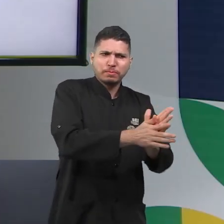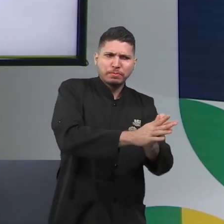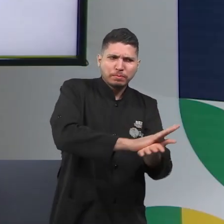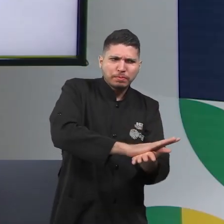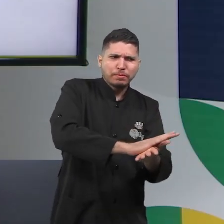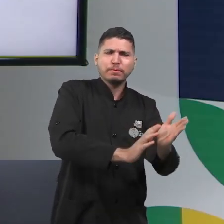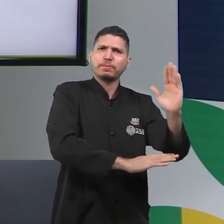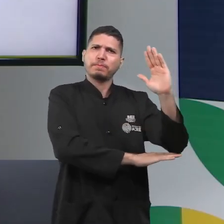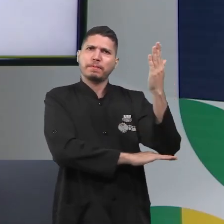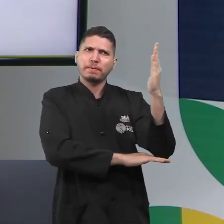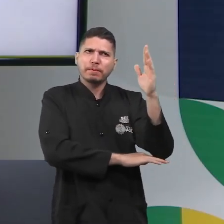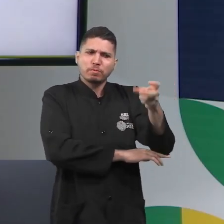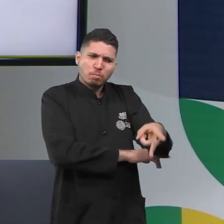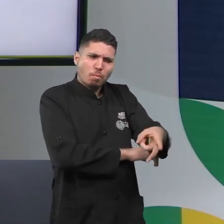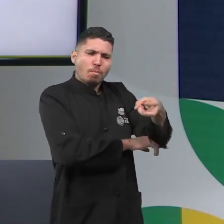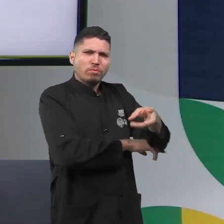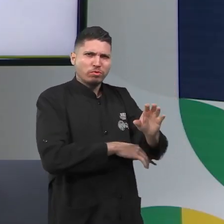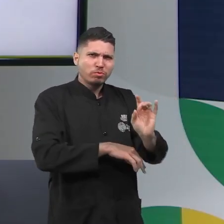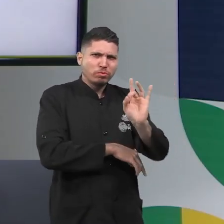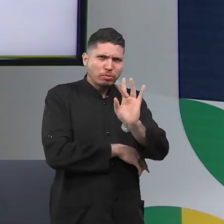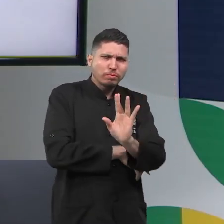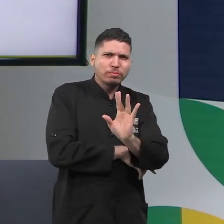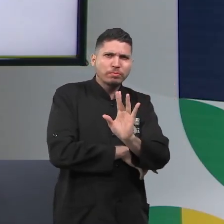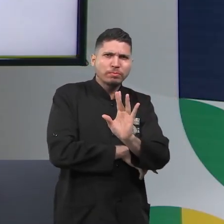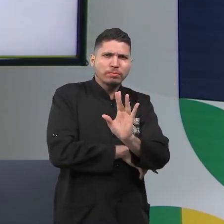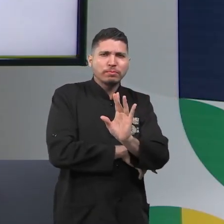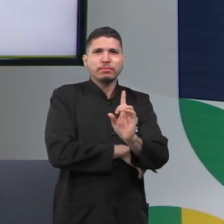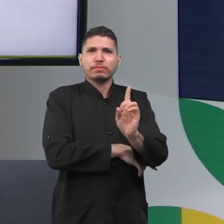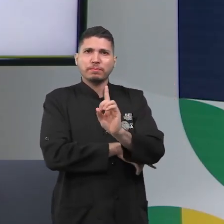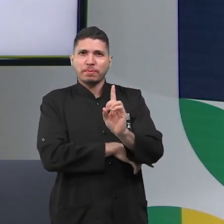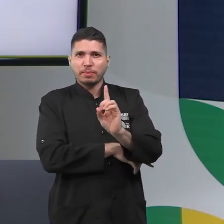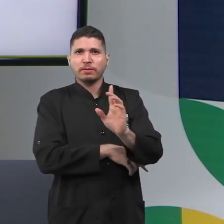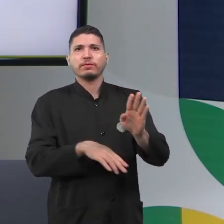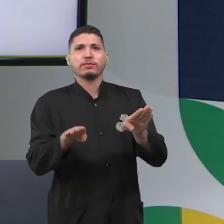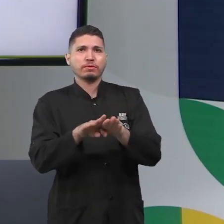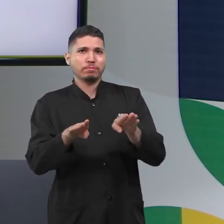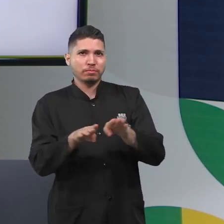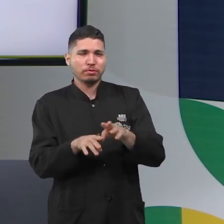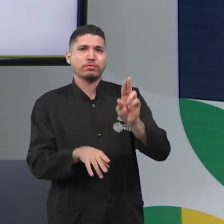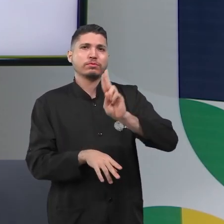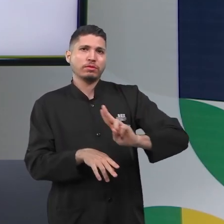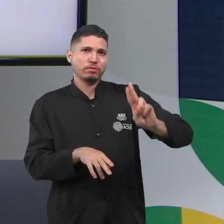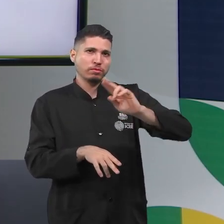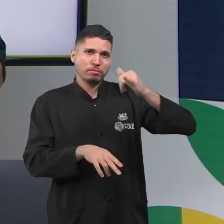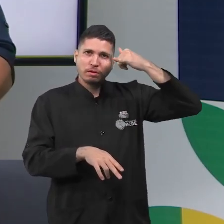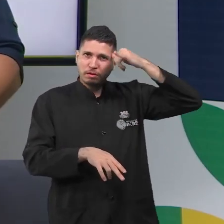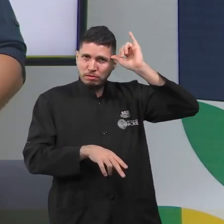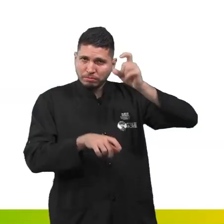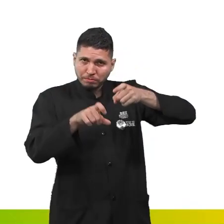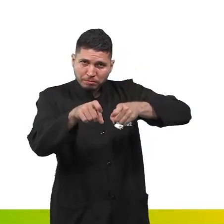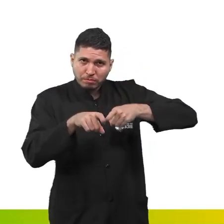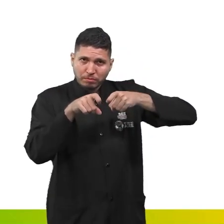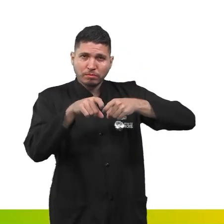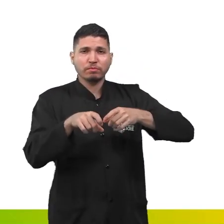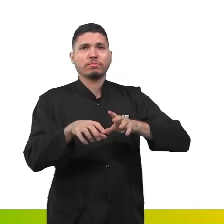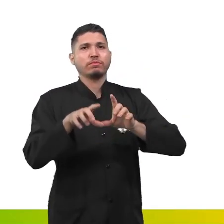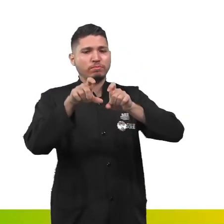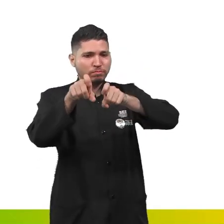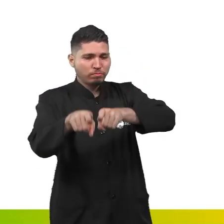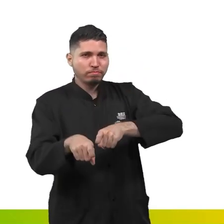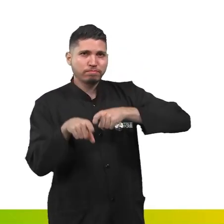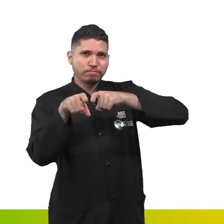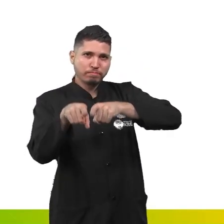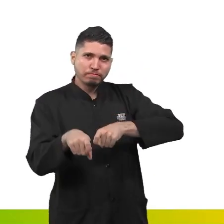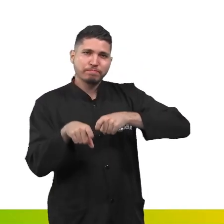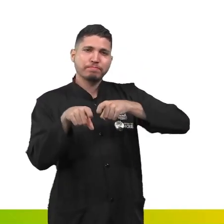vastas áreas de floresta que são desmatadas ali para a agricultura e para a pecuária. E aí, olha só, o que podemos